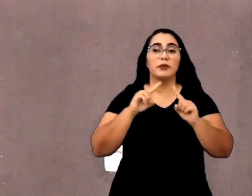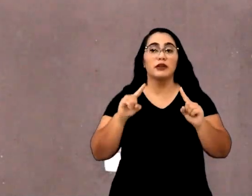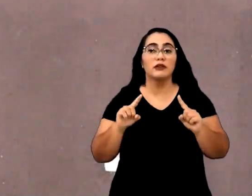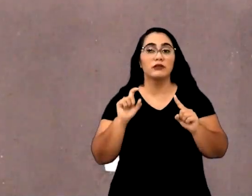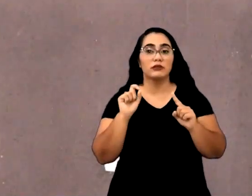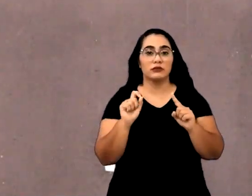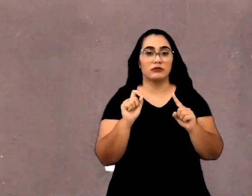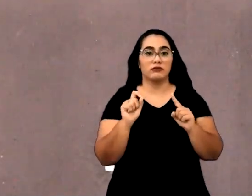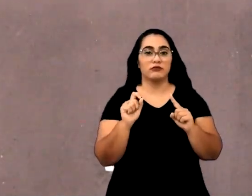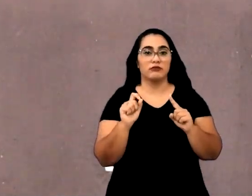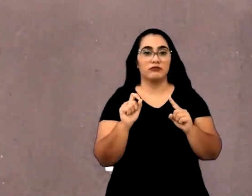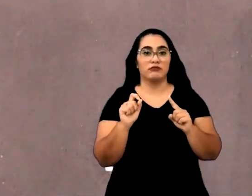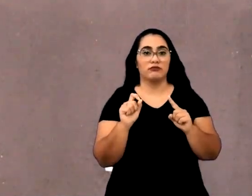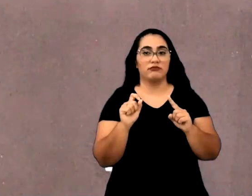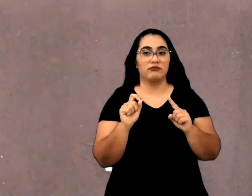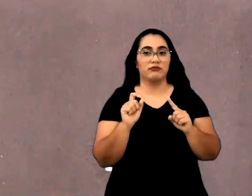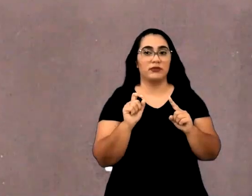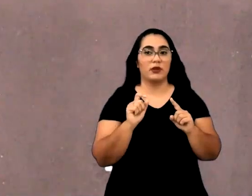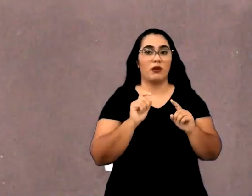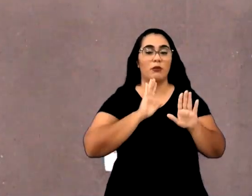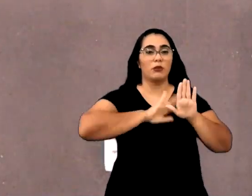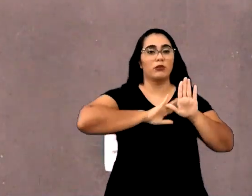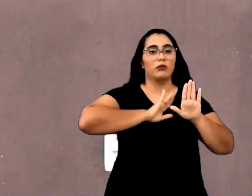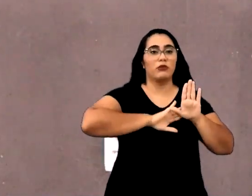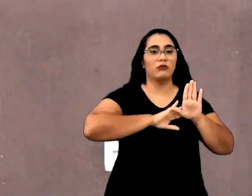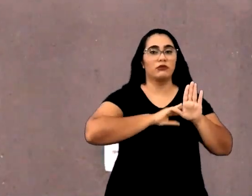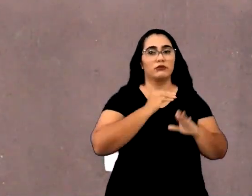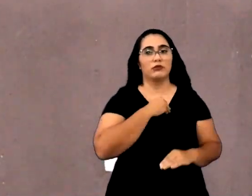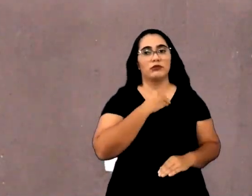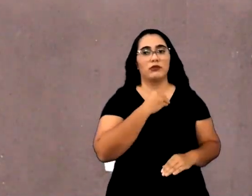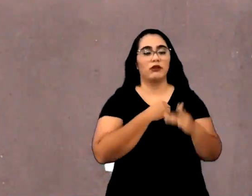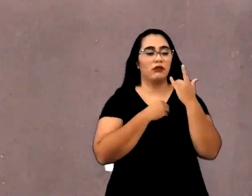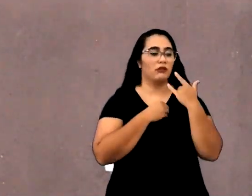mas por um momento você cede ao pecado.